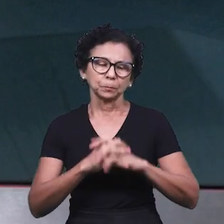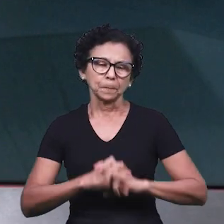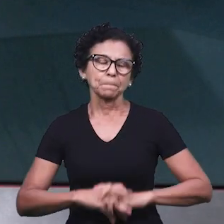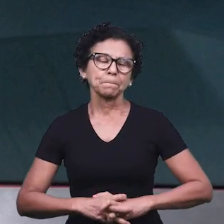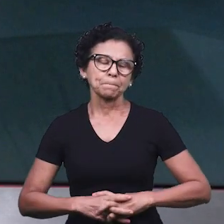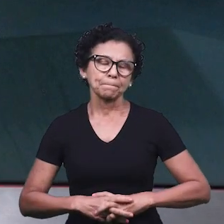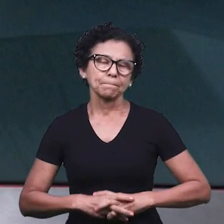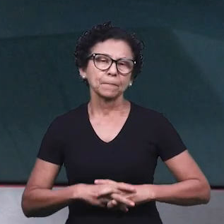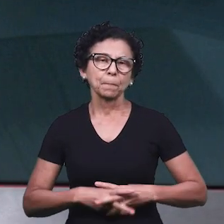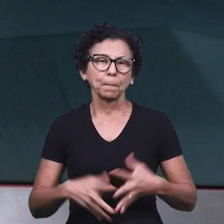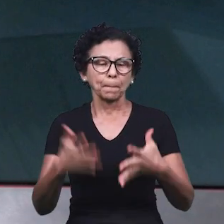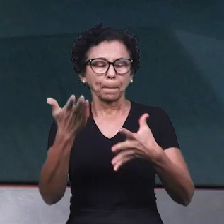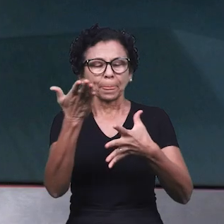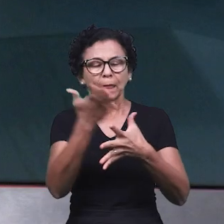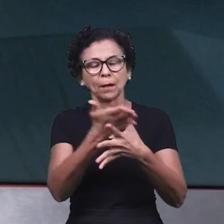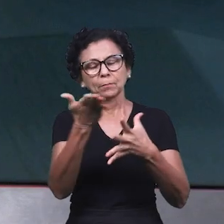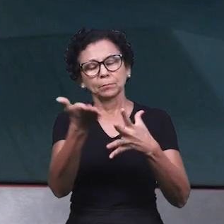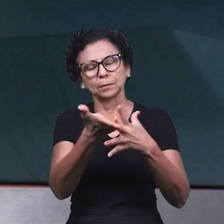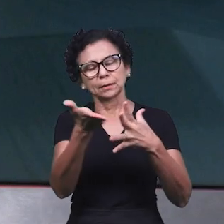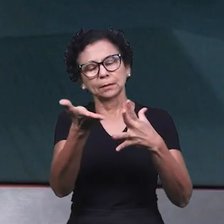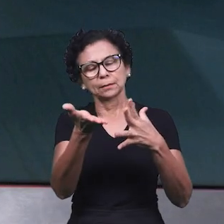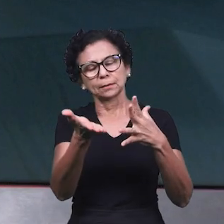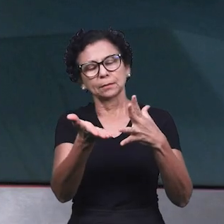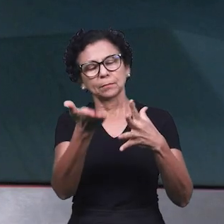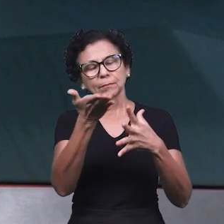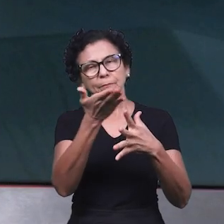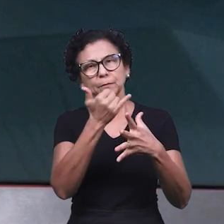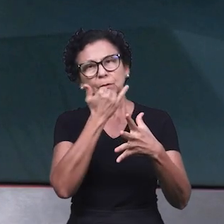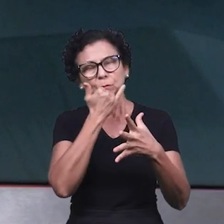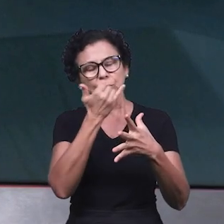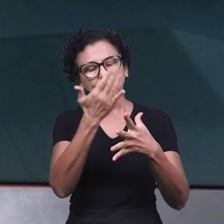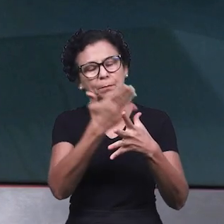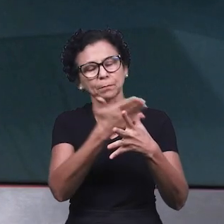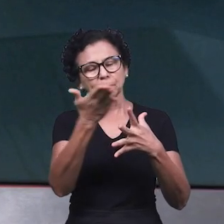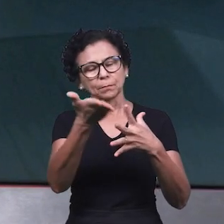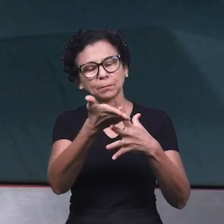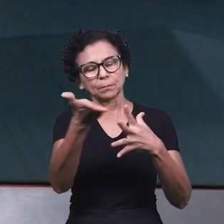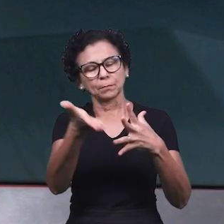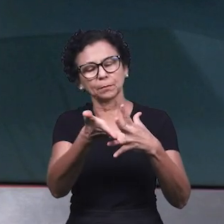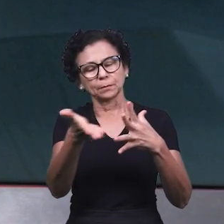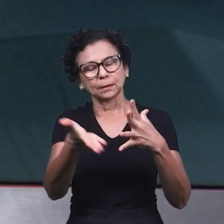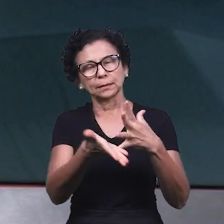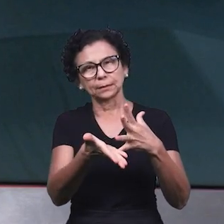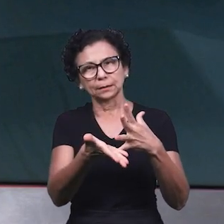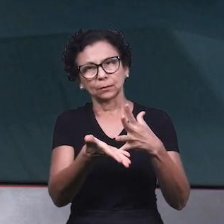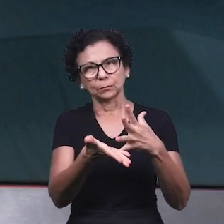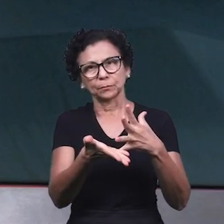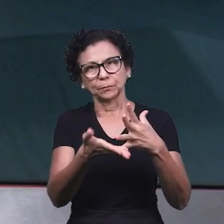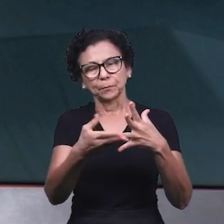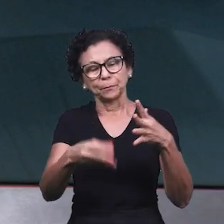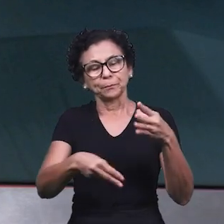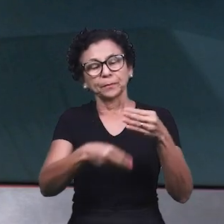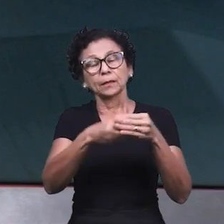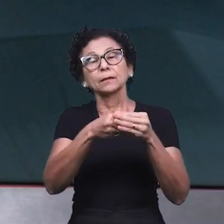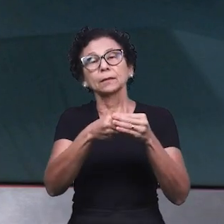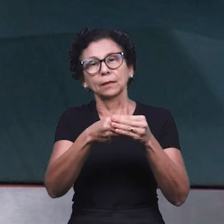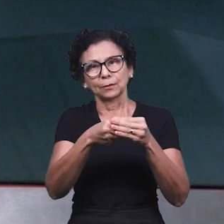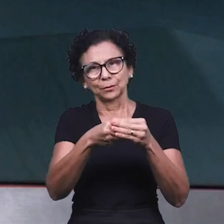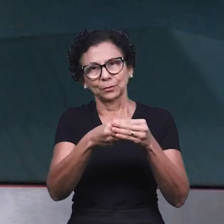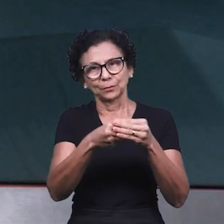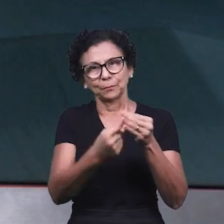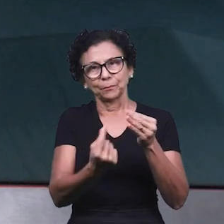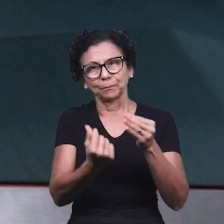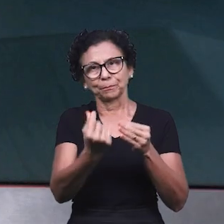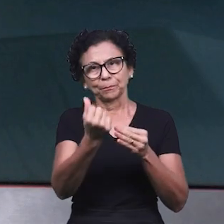No valor da prestação que você paga por essa dívida, ali tem o